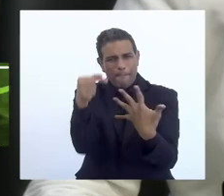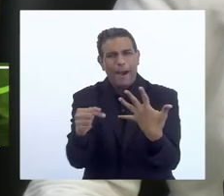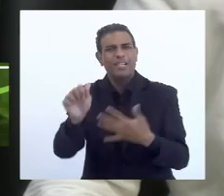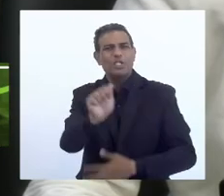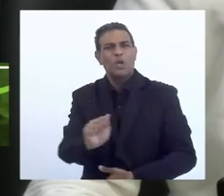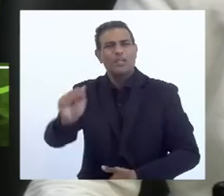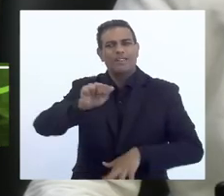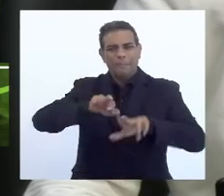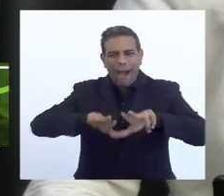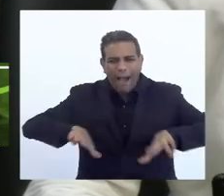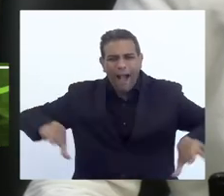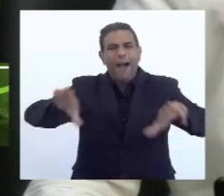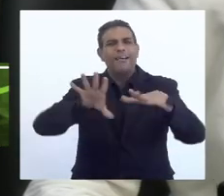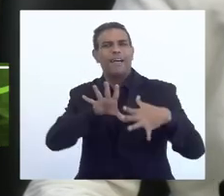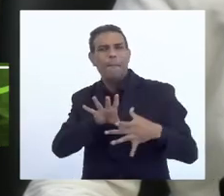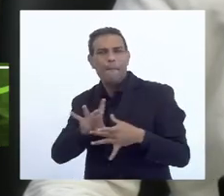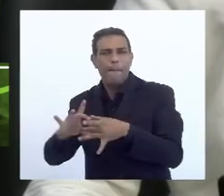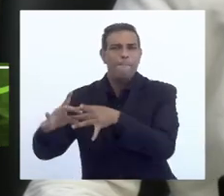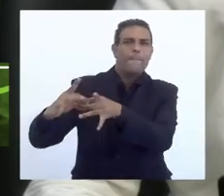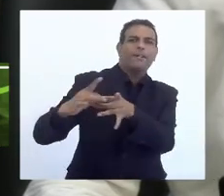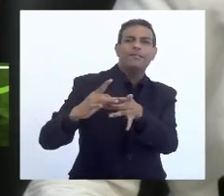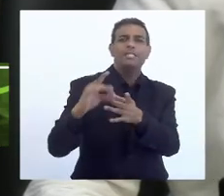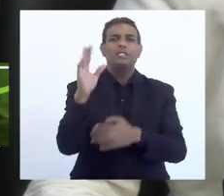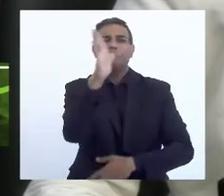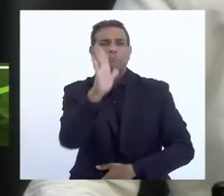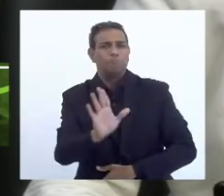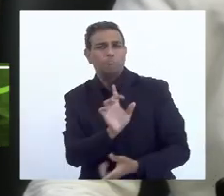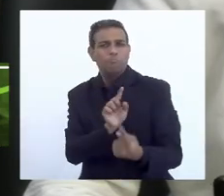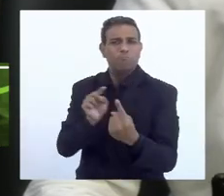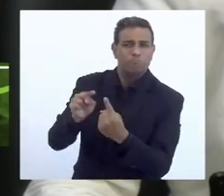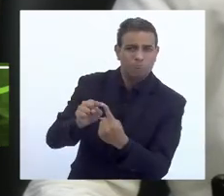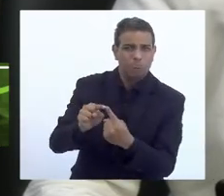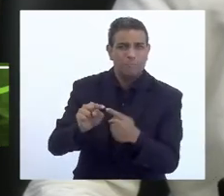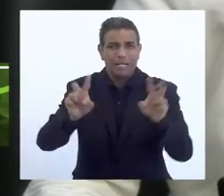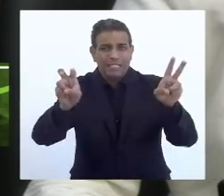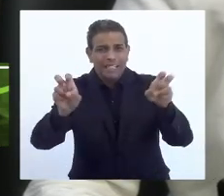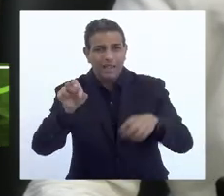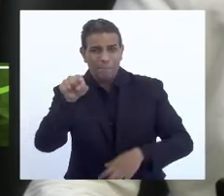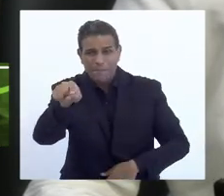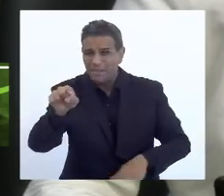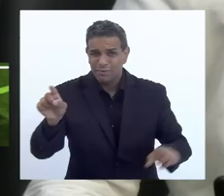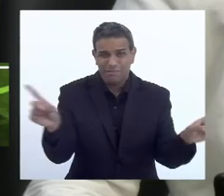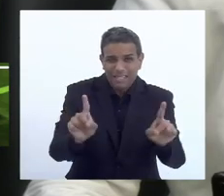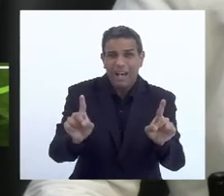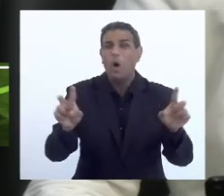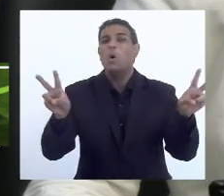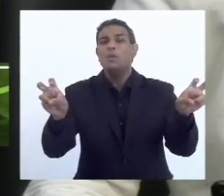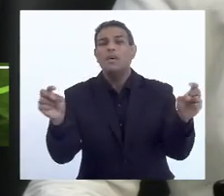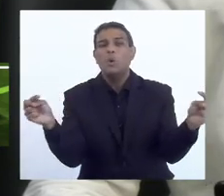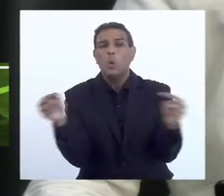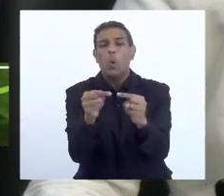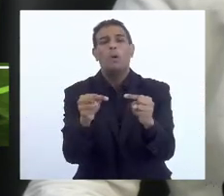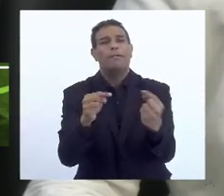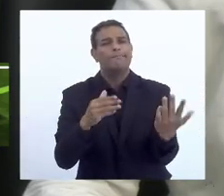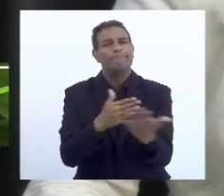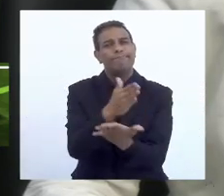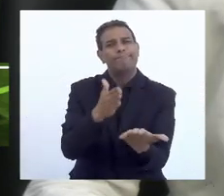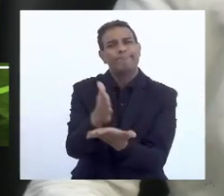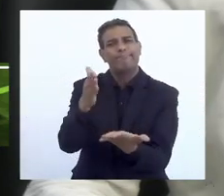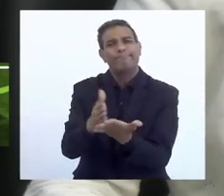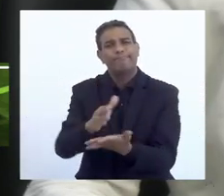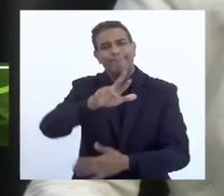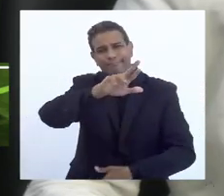organizações que atuam no Brasil, que justamente se chama Isso Não, para dizer que determinadas coisas não